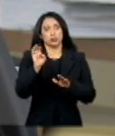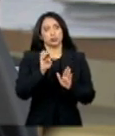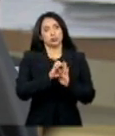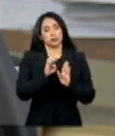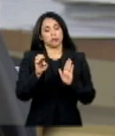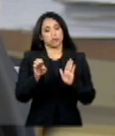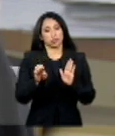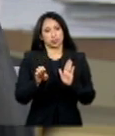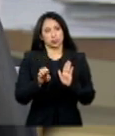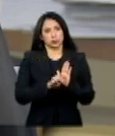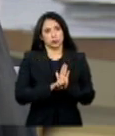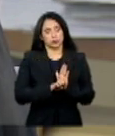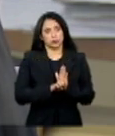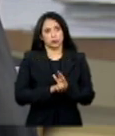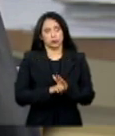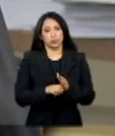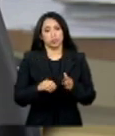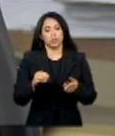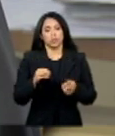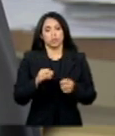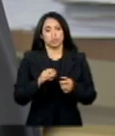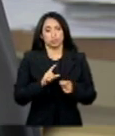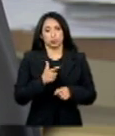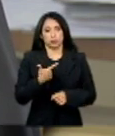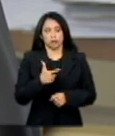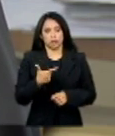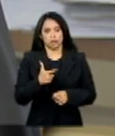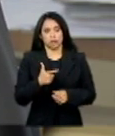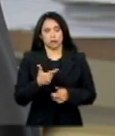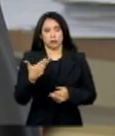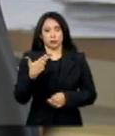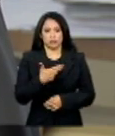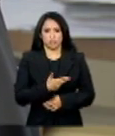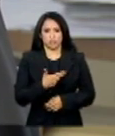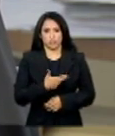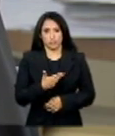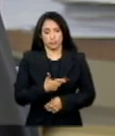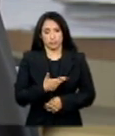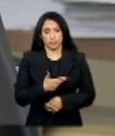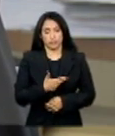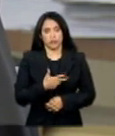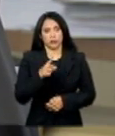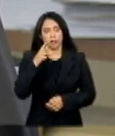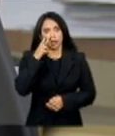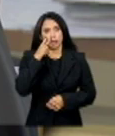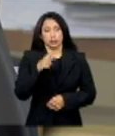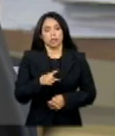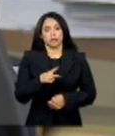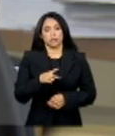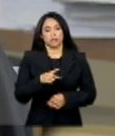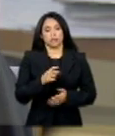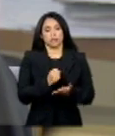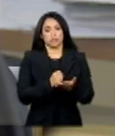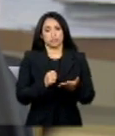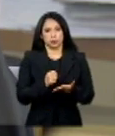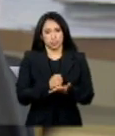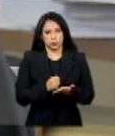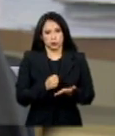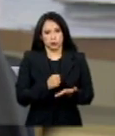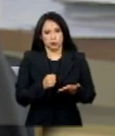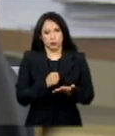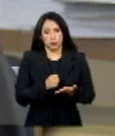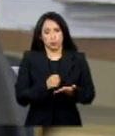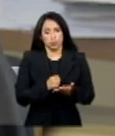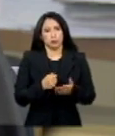desarmamento nada de marca alemã é conhecida a diferenciação entre o princípio da proporcionalidade como proibição de